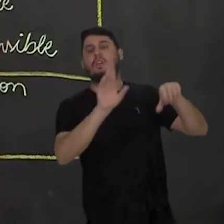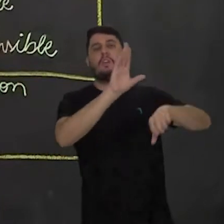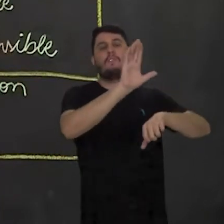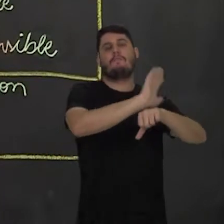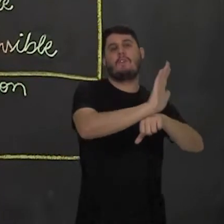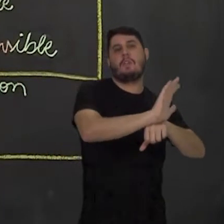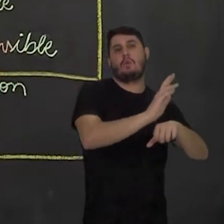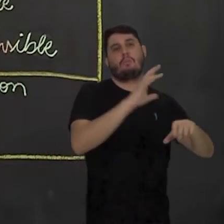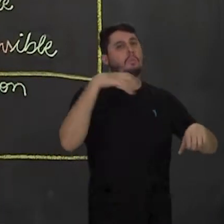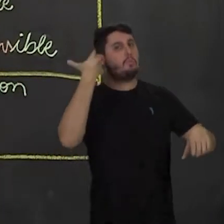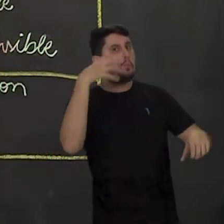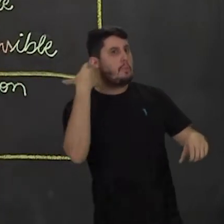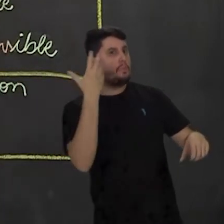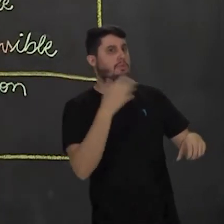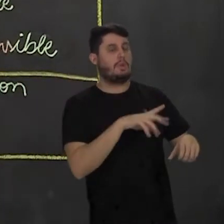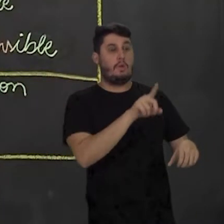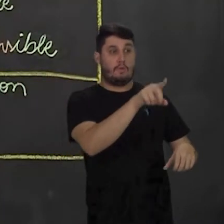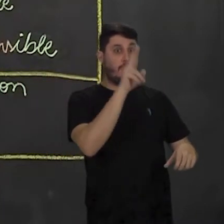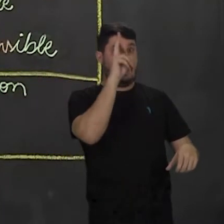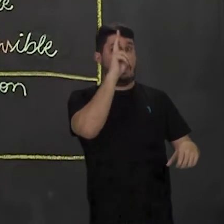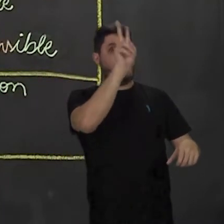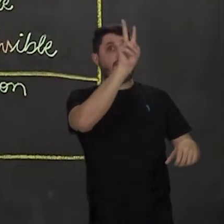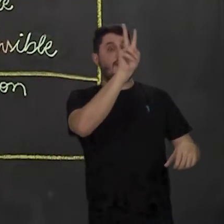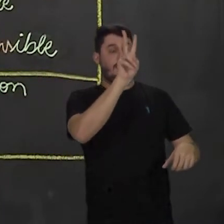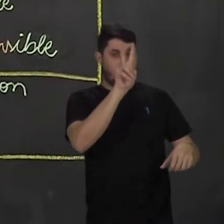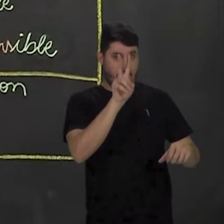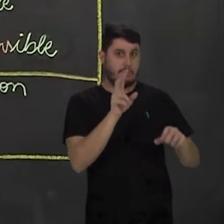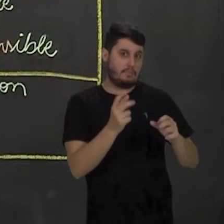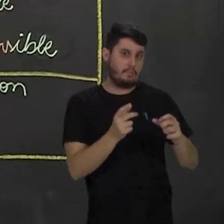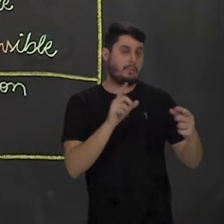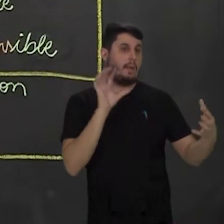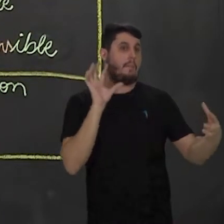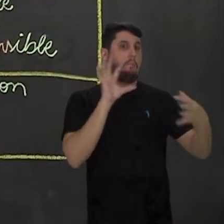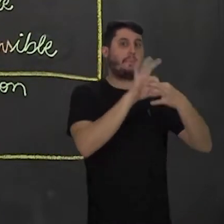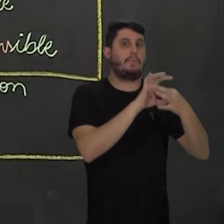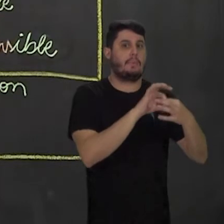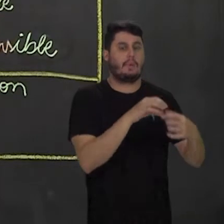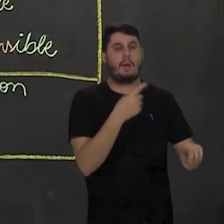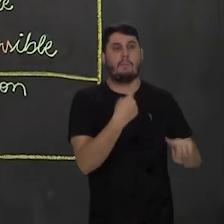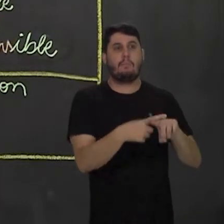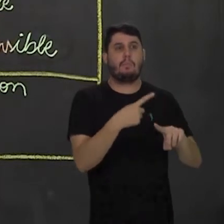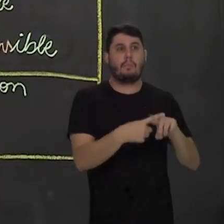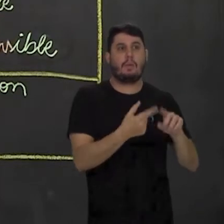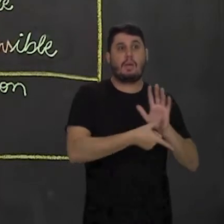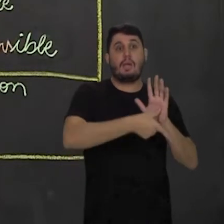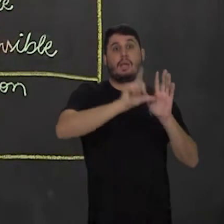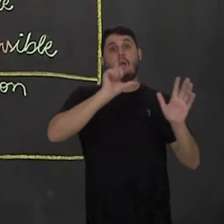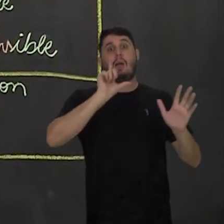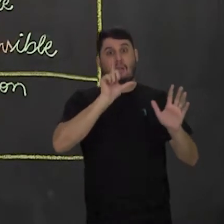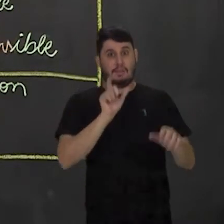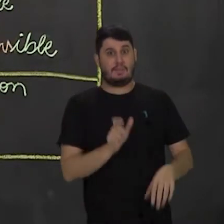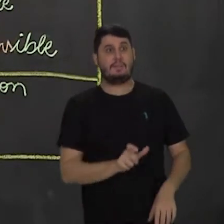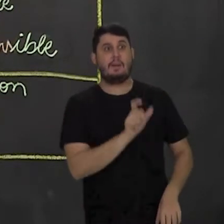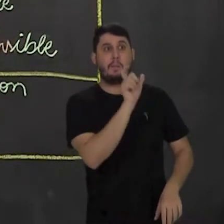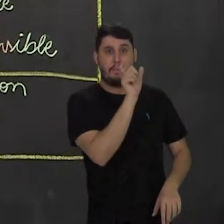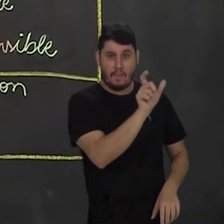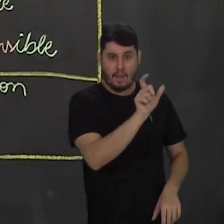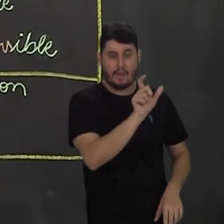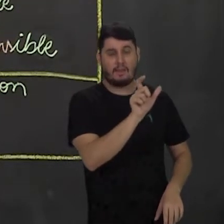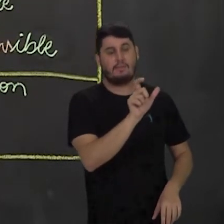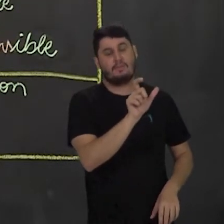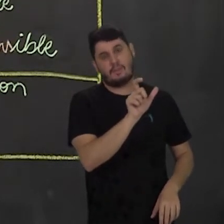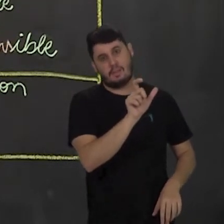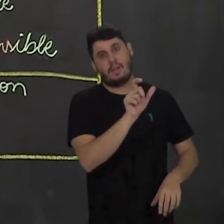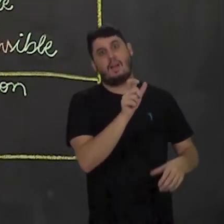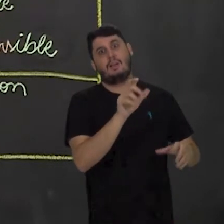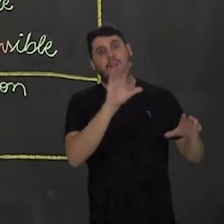série, você vai lembrar que, olha, legal, na verdade essa palavra era X, foi acrescentado isso aqui no